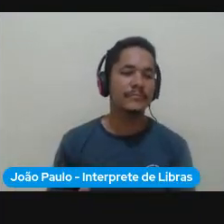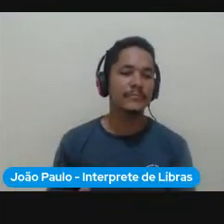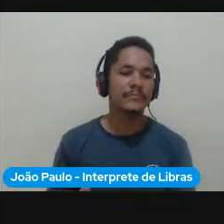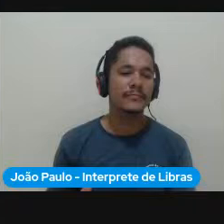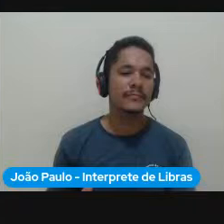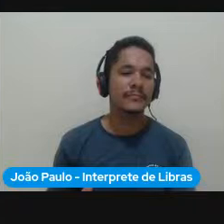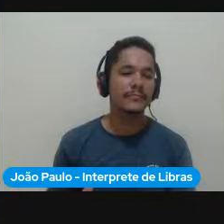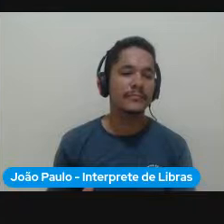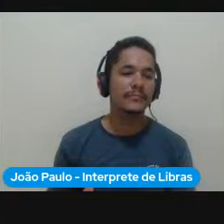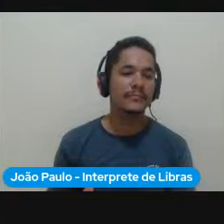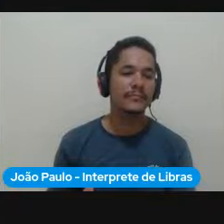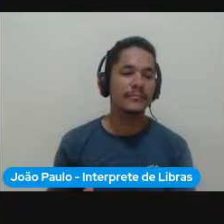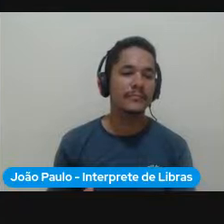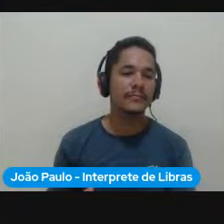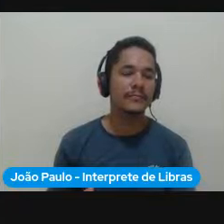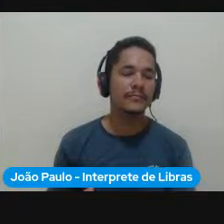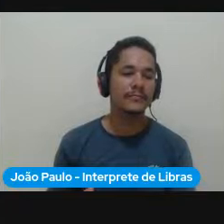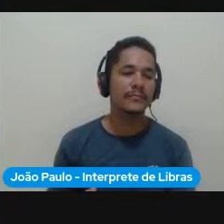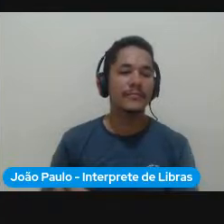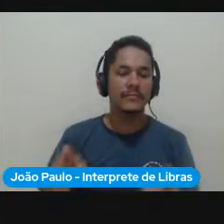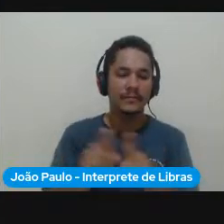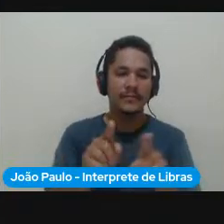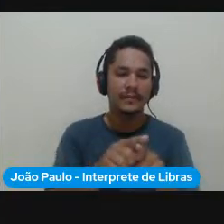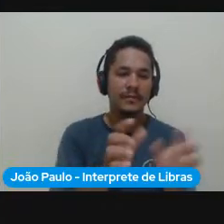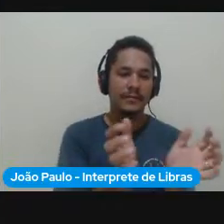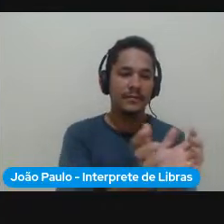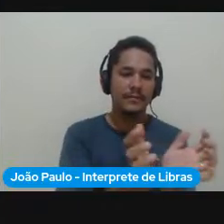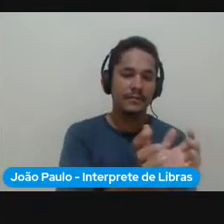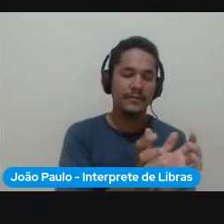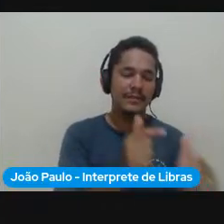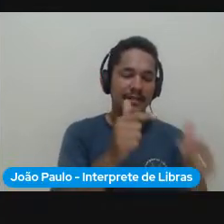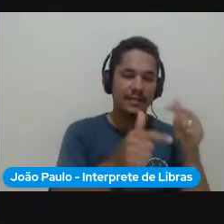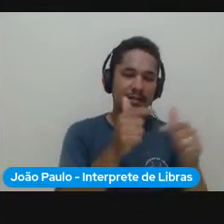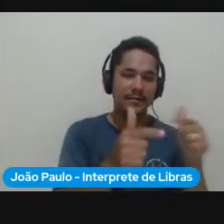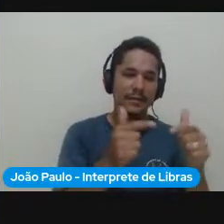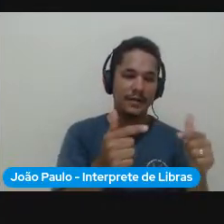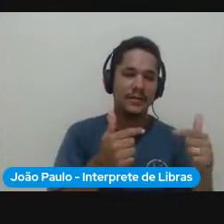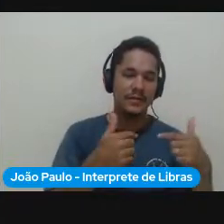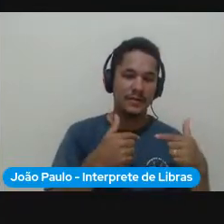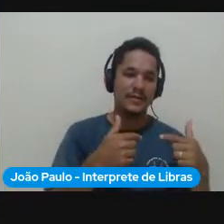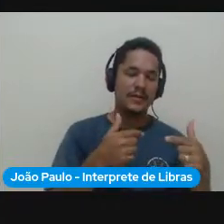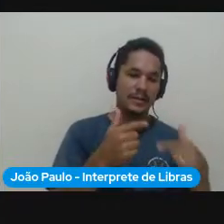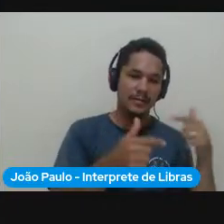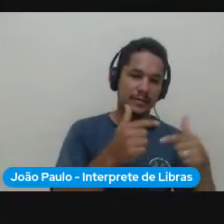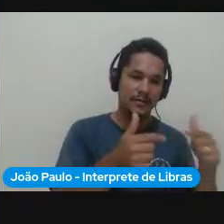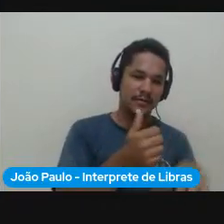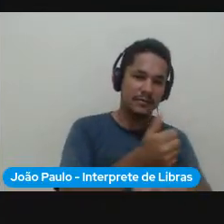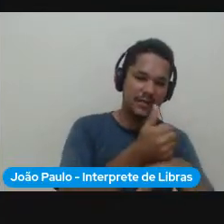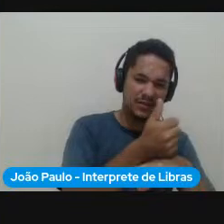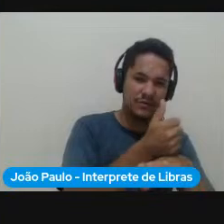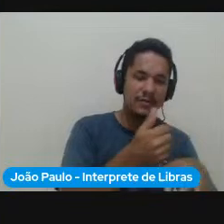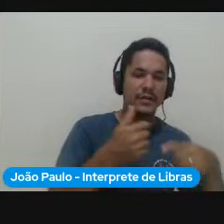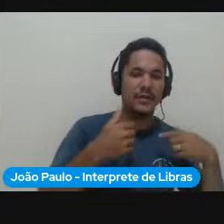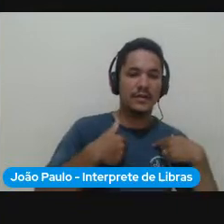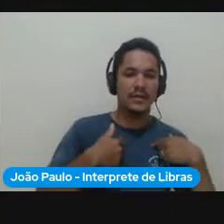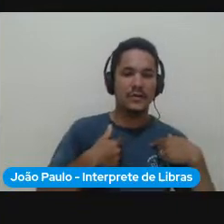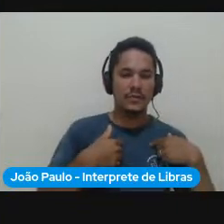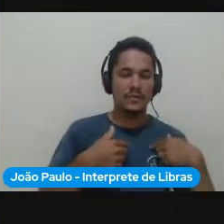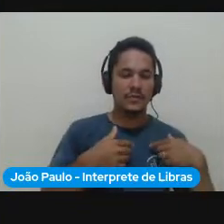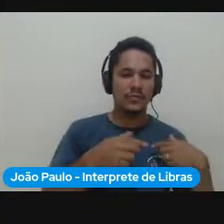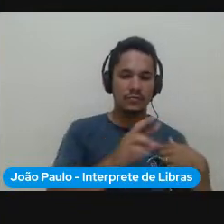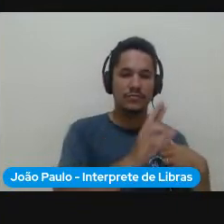professora Kiara, e a Subsecretaria de Trabalho e Emprego, eu estou atualmente na pasta.